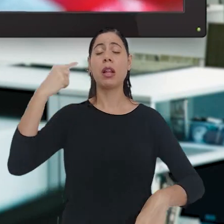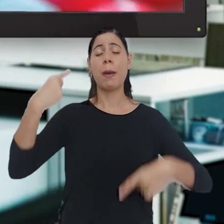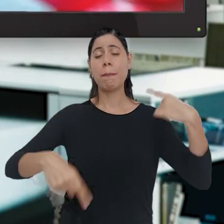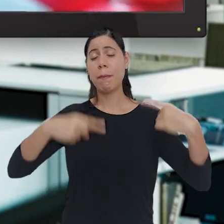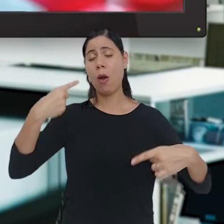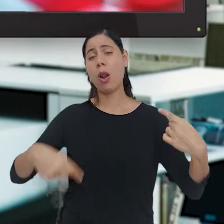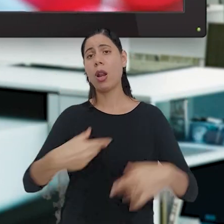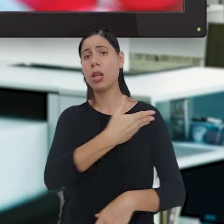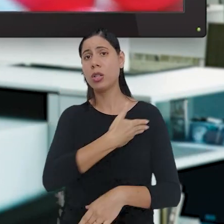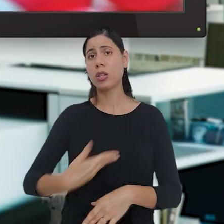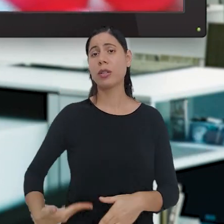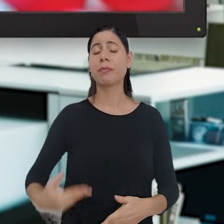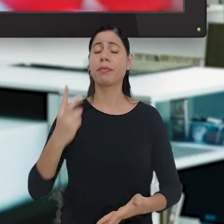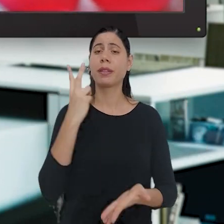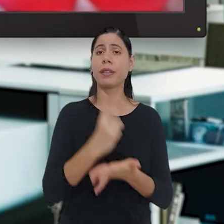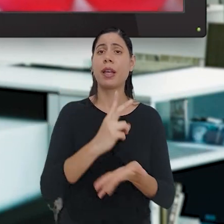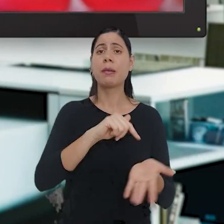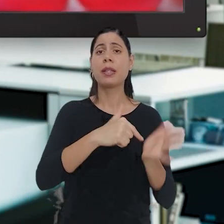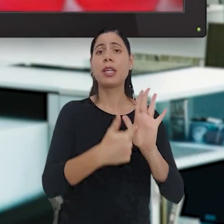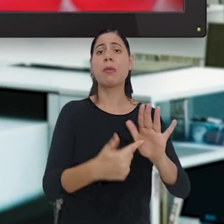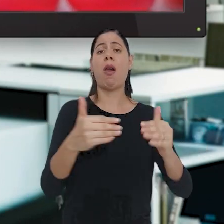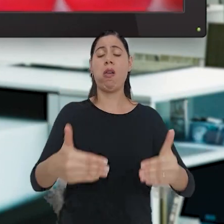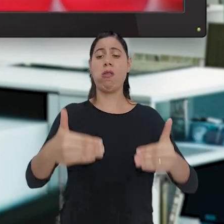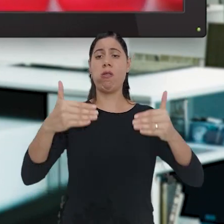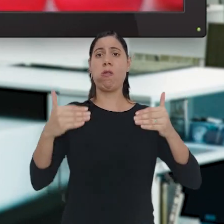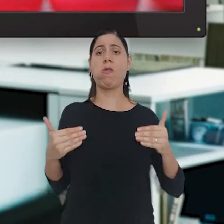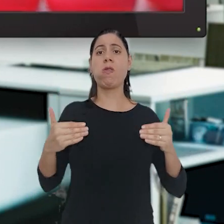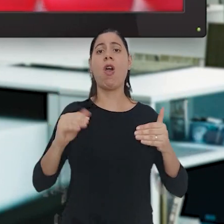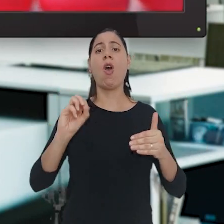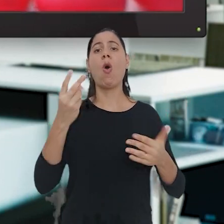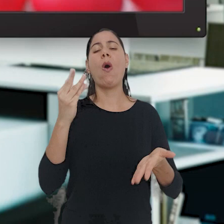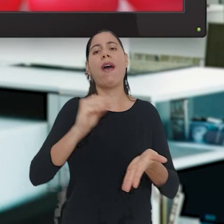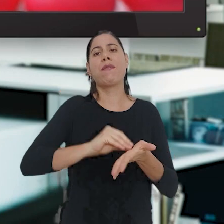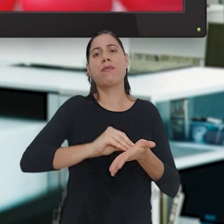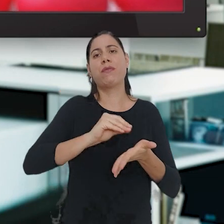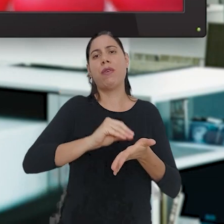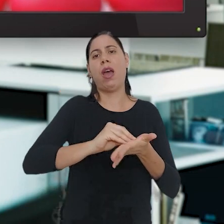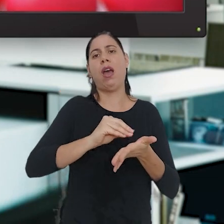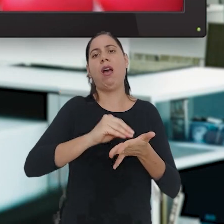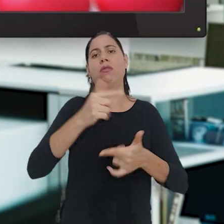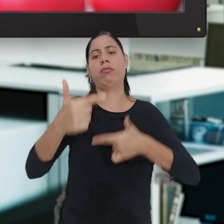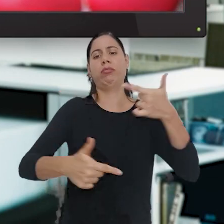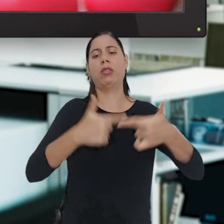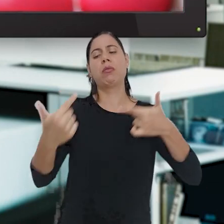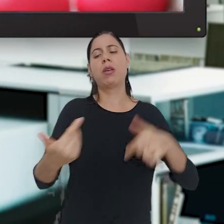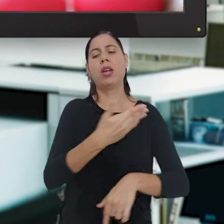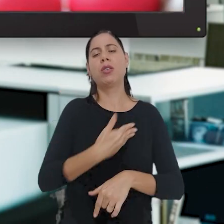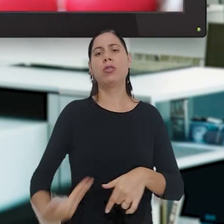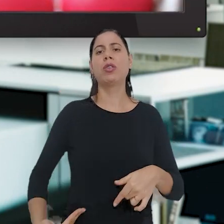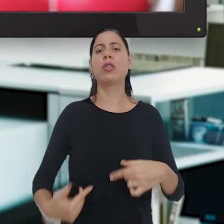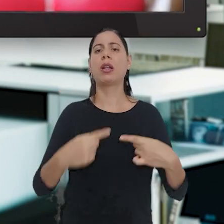políticas públicas sempre que demonstrada a omissão ou a insuficiência da atuação estatal na